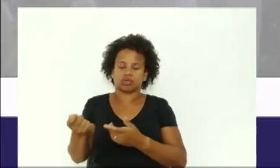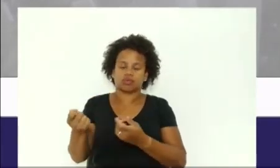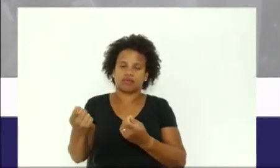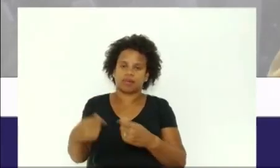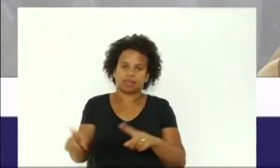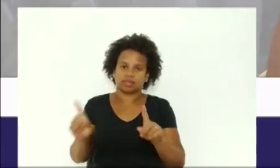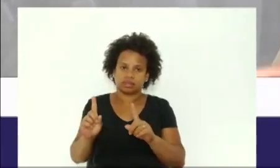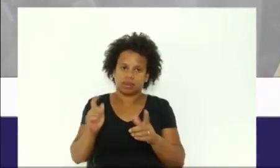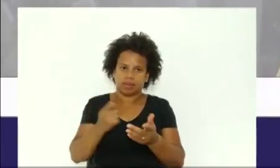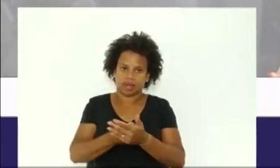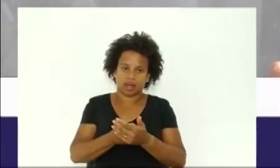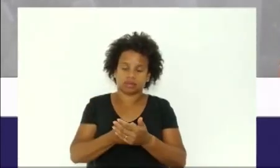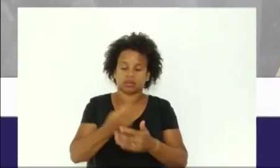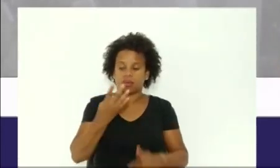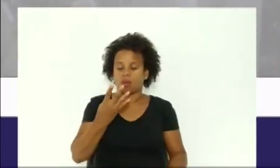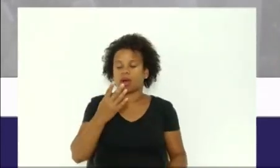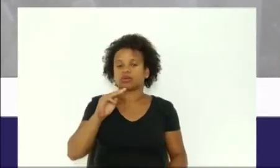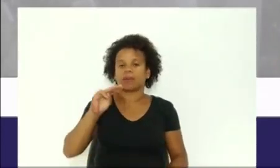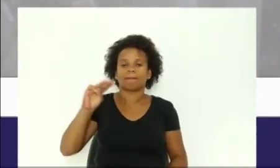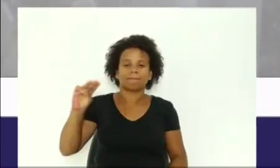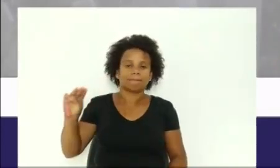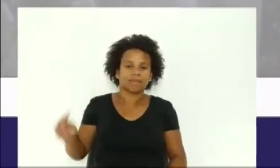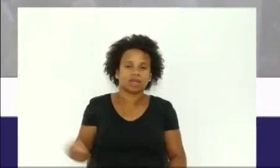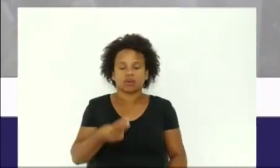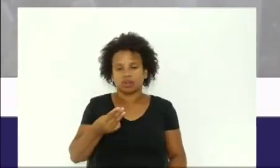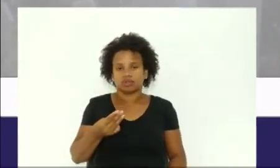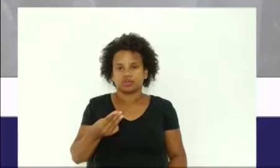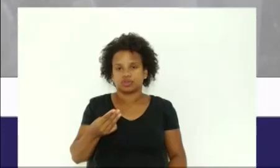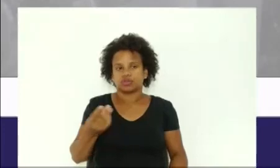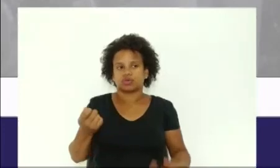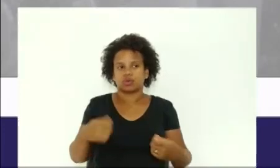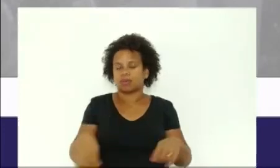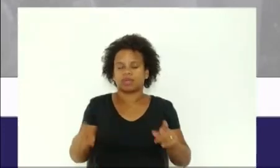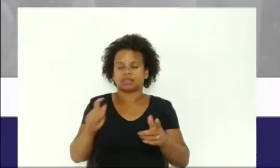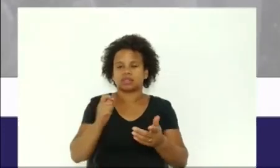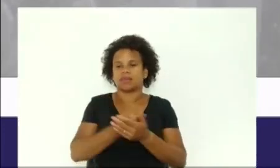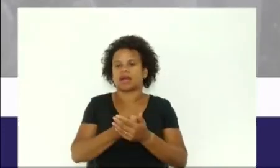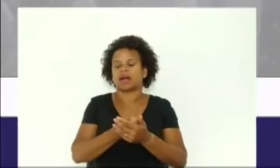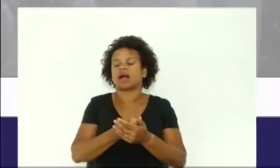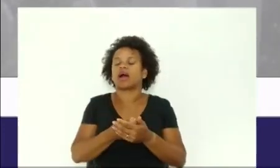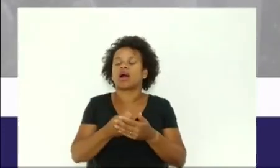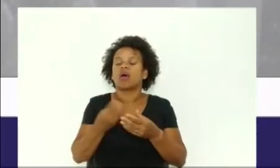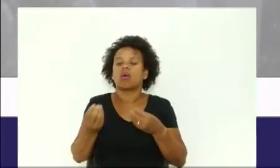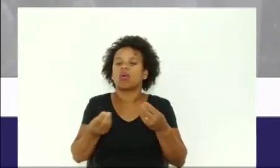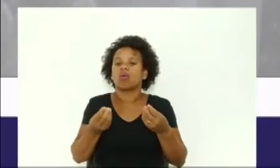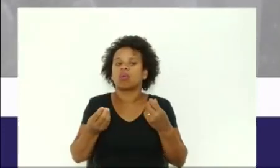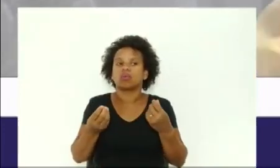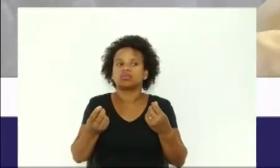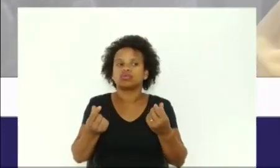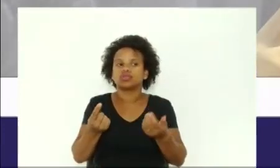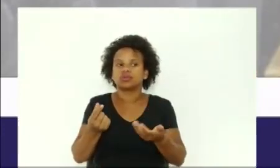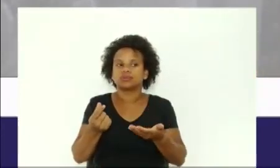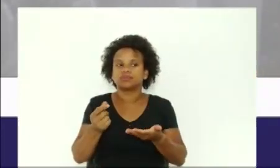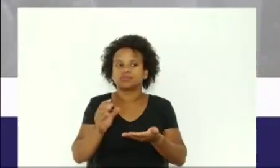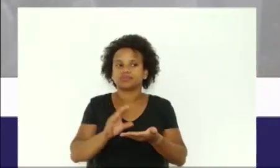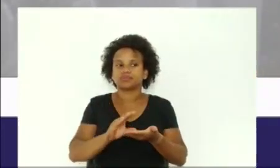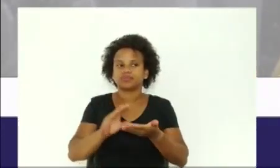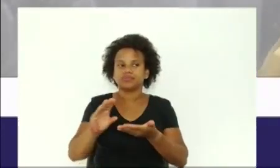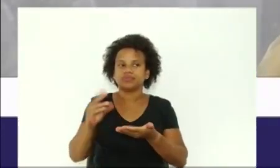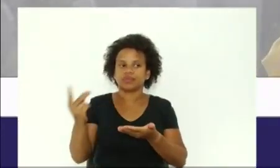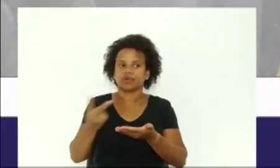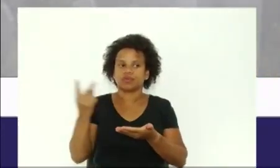que serão isentados, da onde, qual fonte vai sair esse mesmo valor para